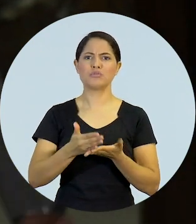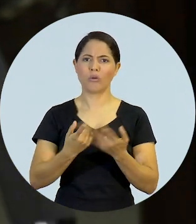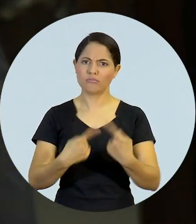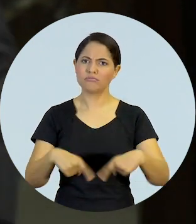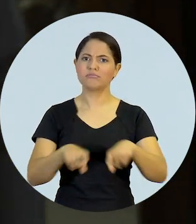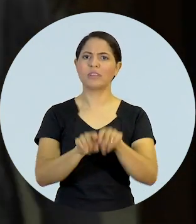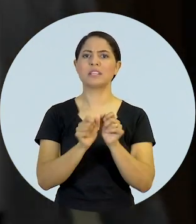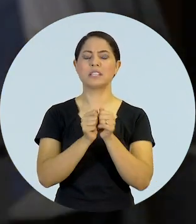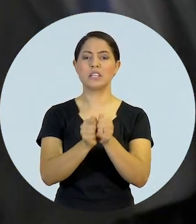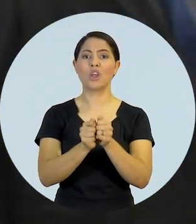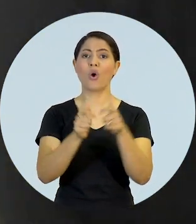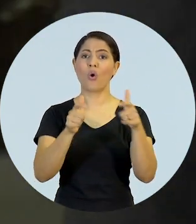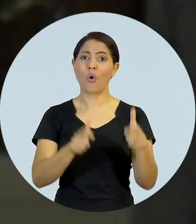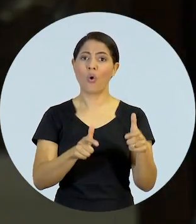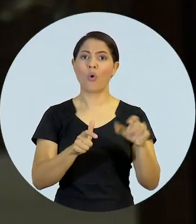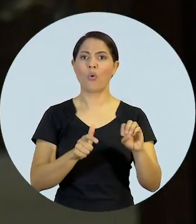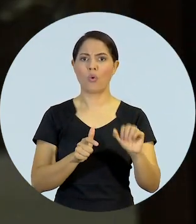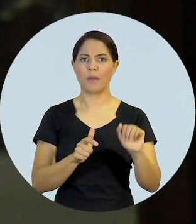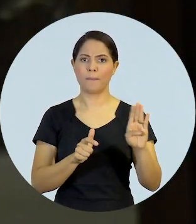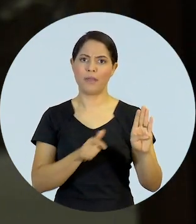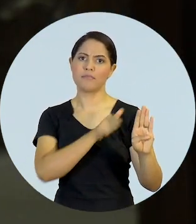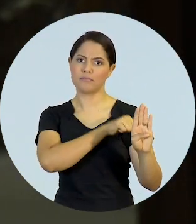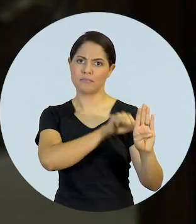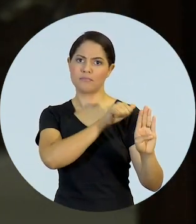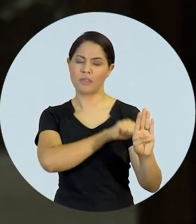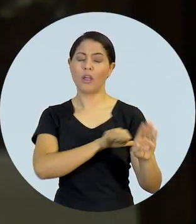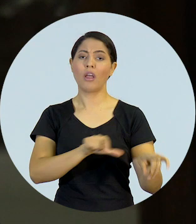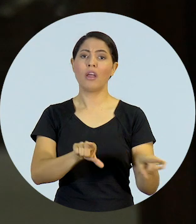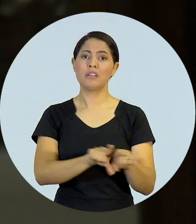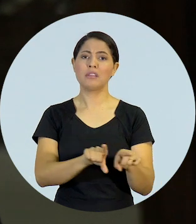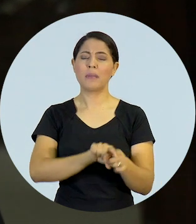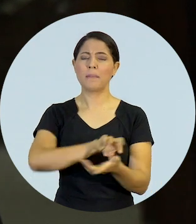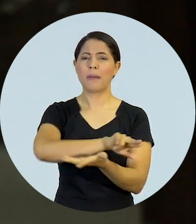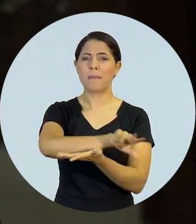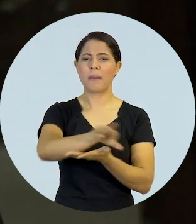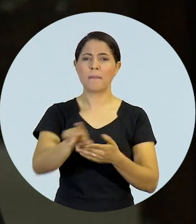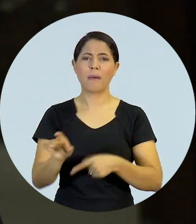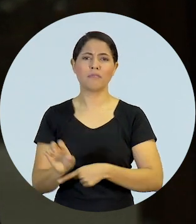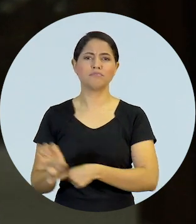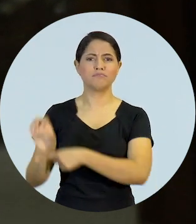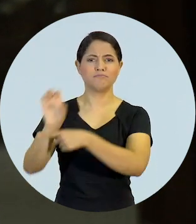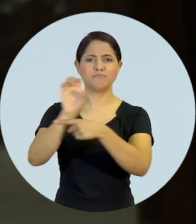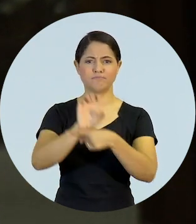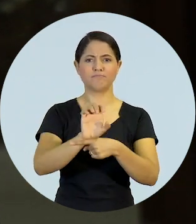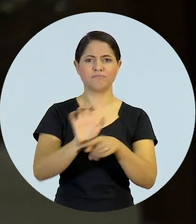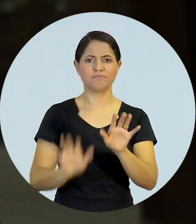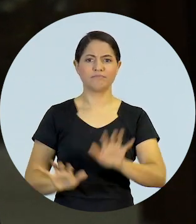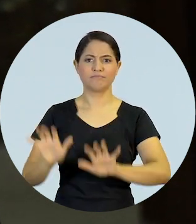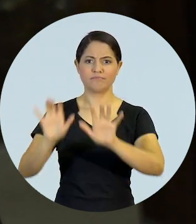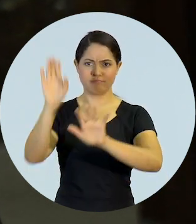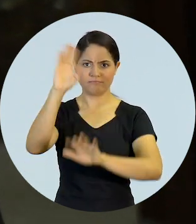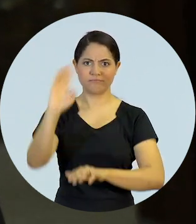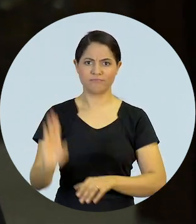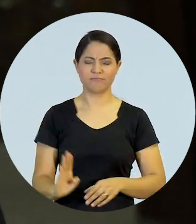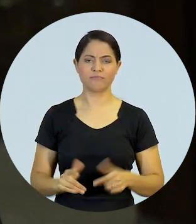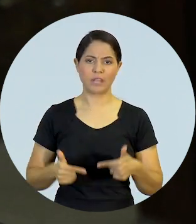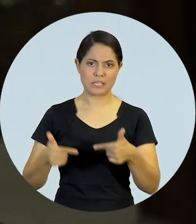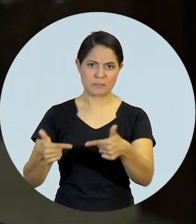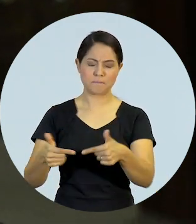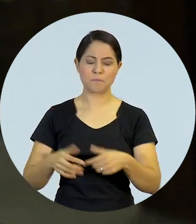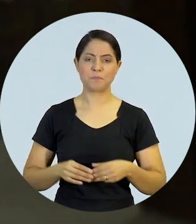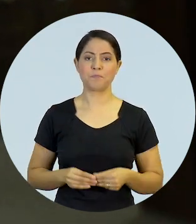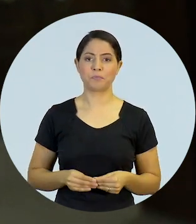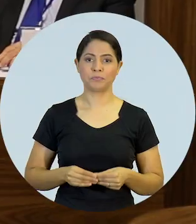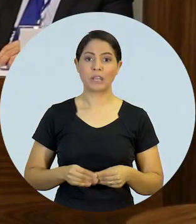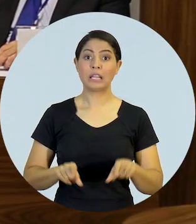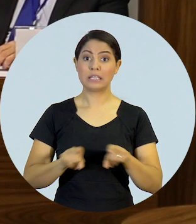Caixa com a OAB Seccional do Rio, poderíamos aplicar também nas demais seccionais